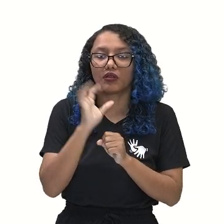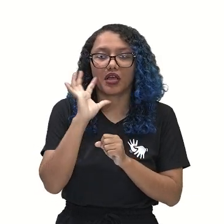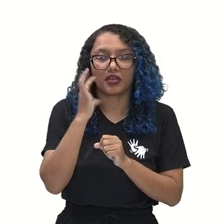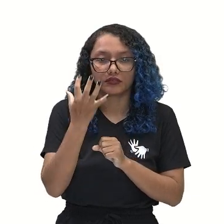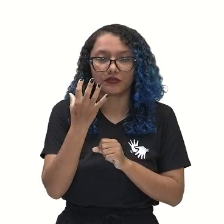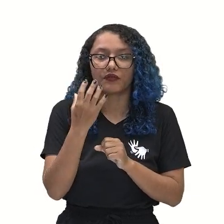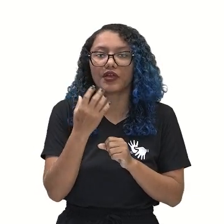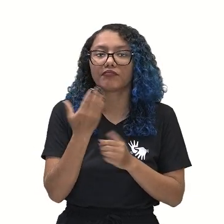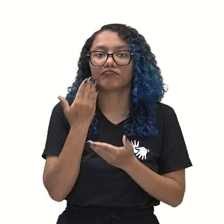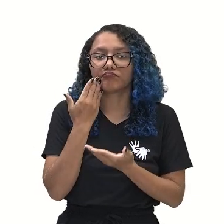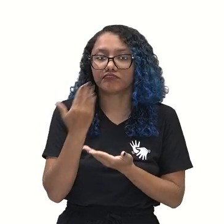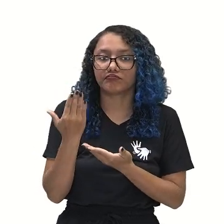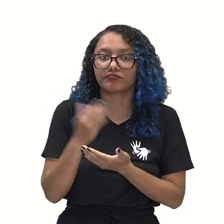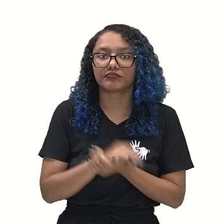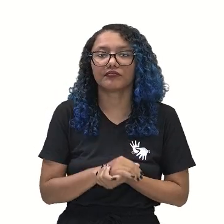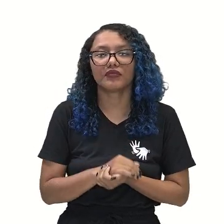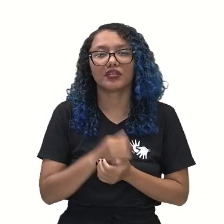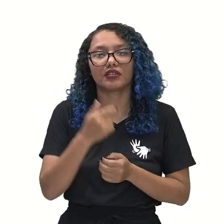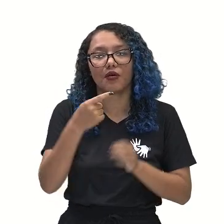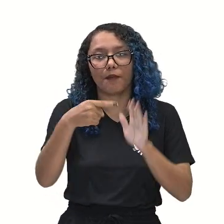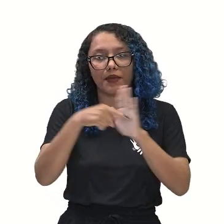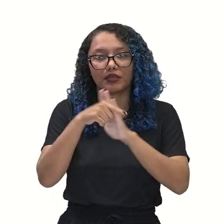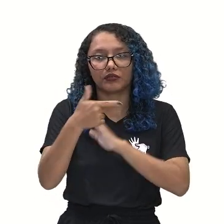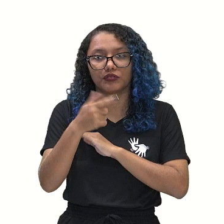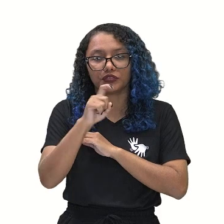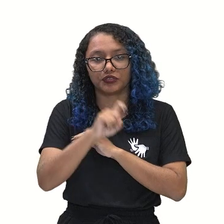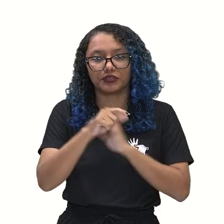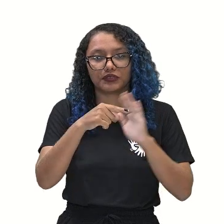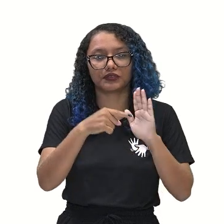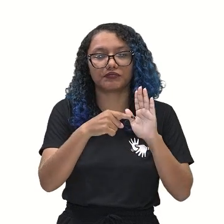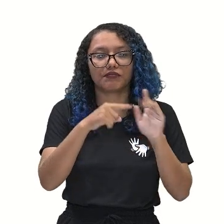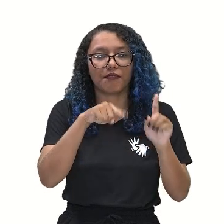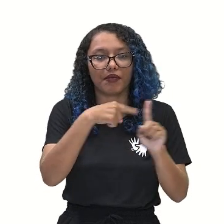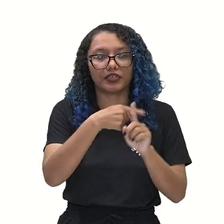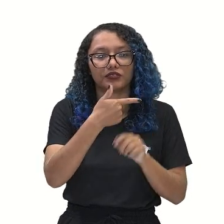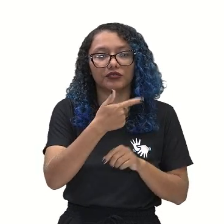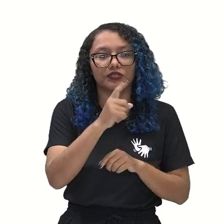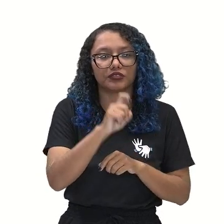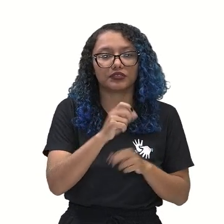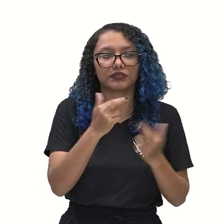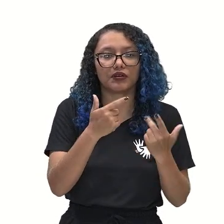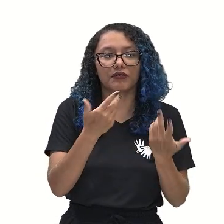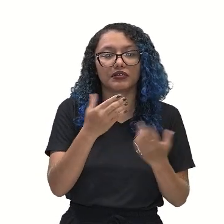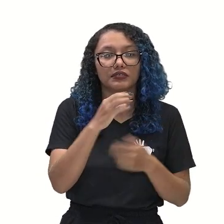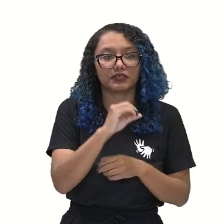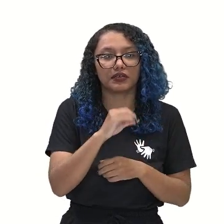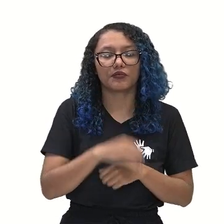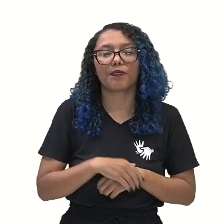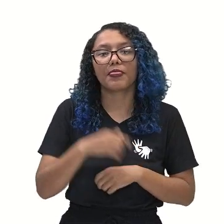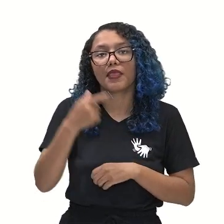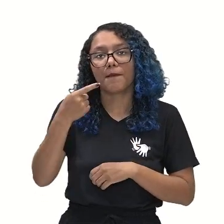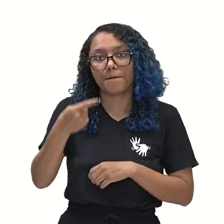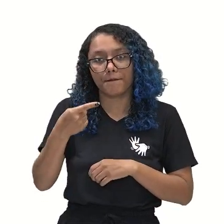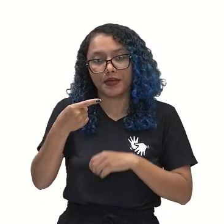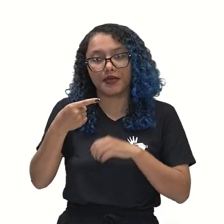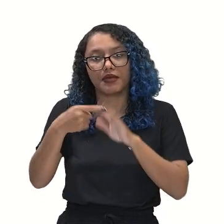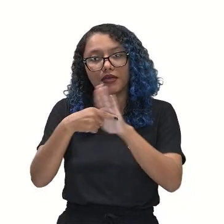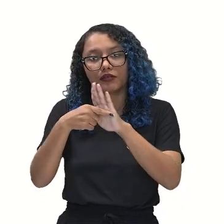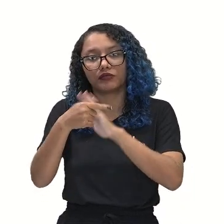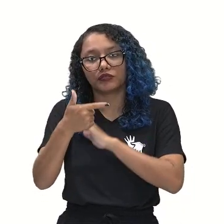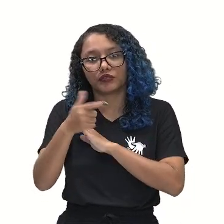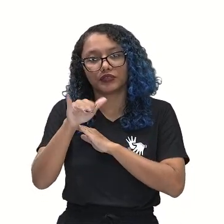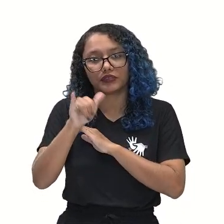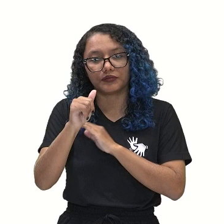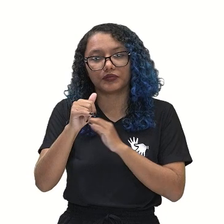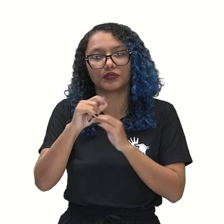menos 2x com mais 2x, isso aqui dá zero. Menos 2y mais 4y, isso daqui vai me dar